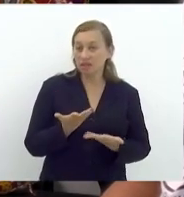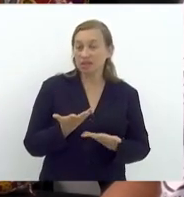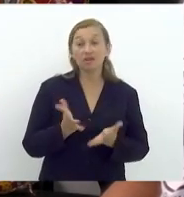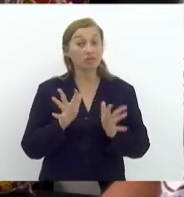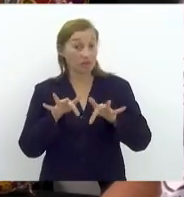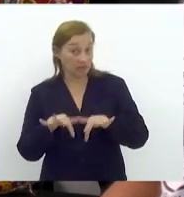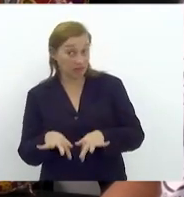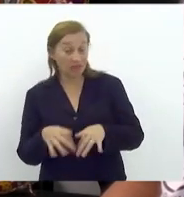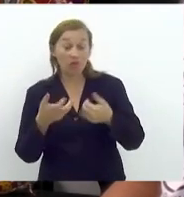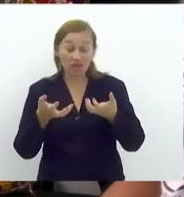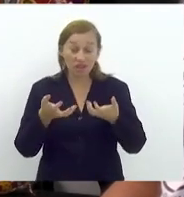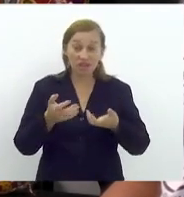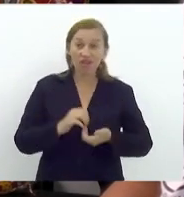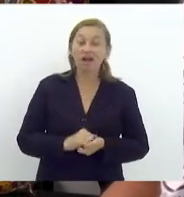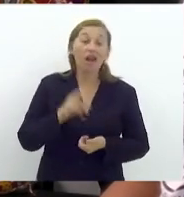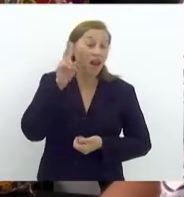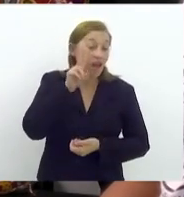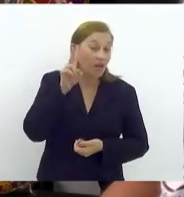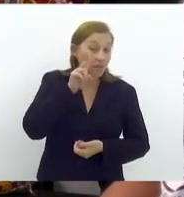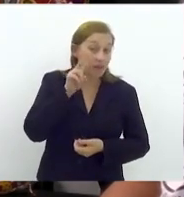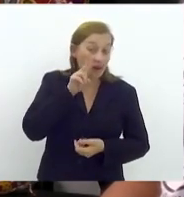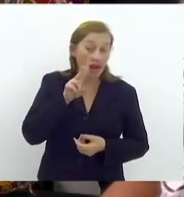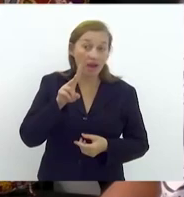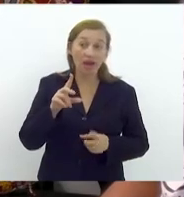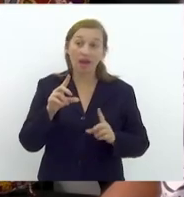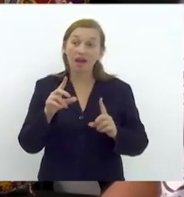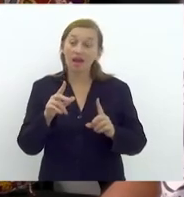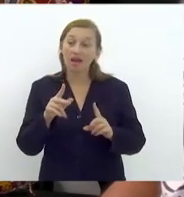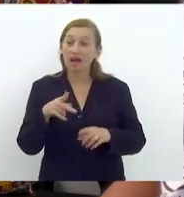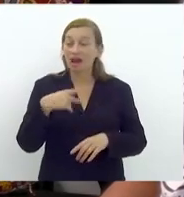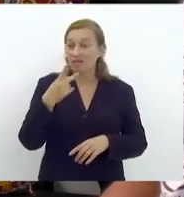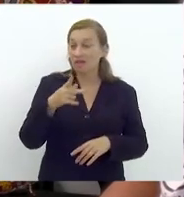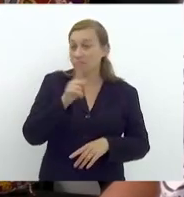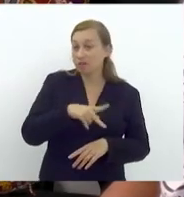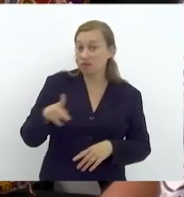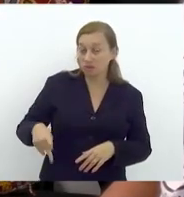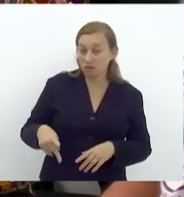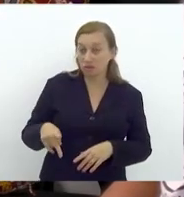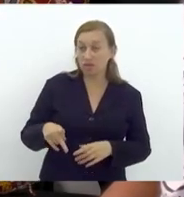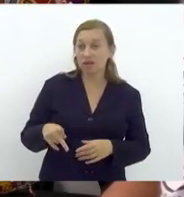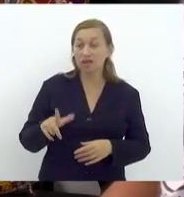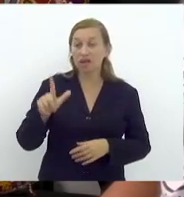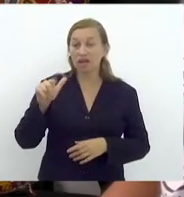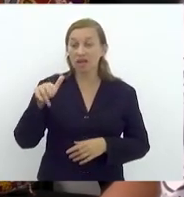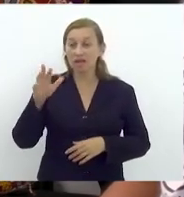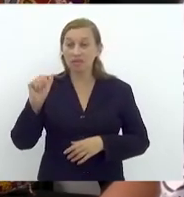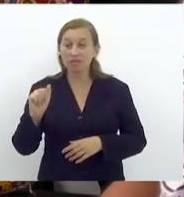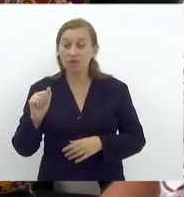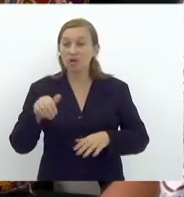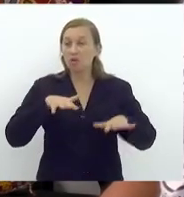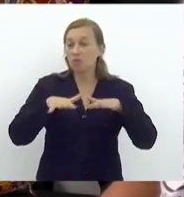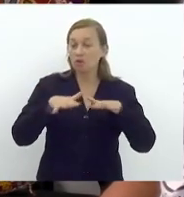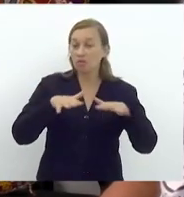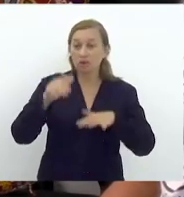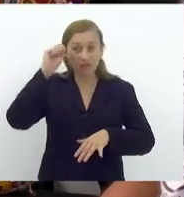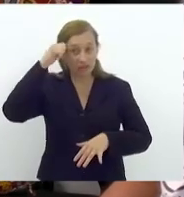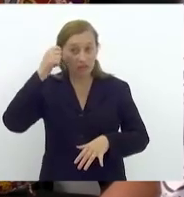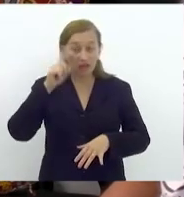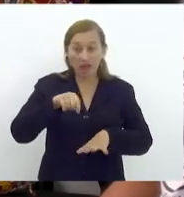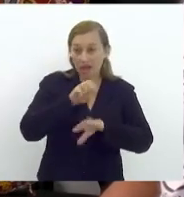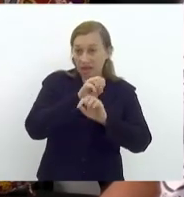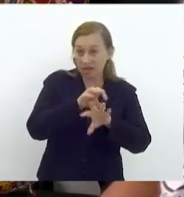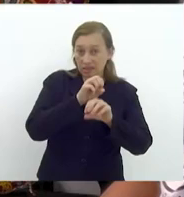finalizar mesmo queria lembrar as palavras da professora Nilma ali no Gomes que diz que o movimento negro é educador